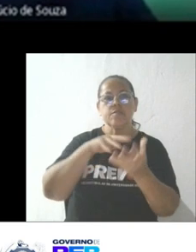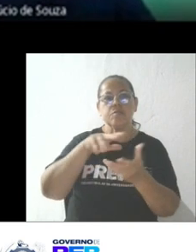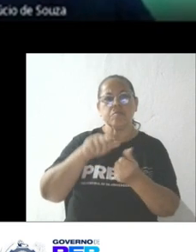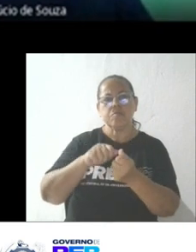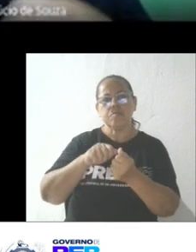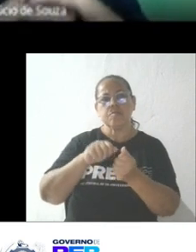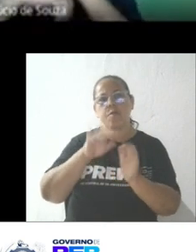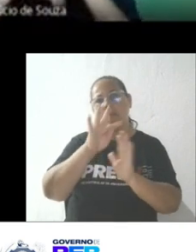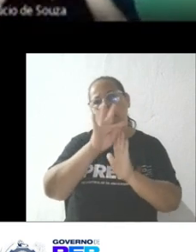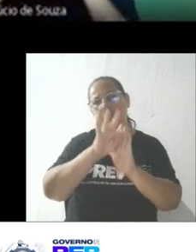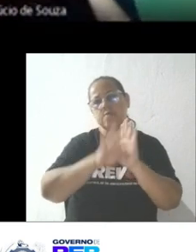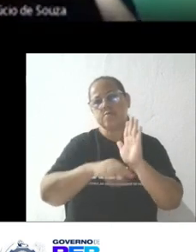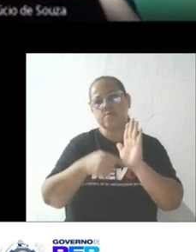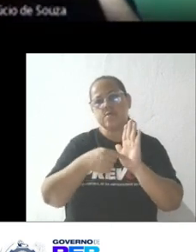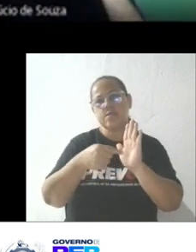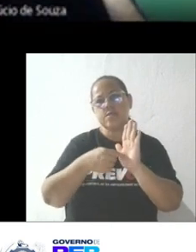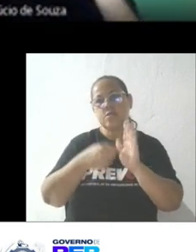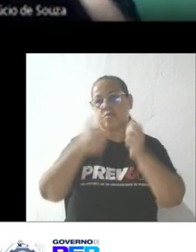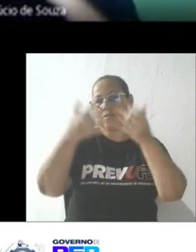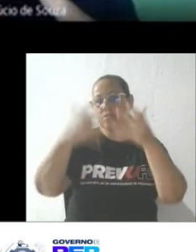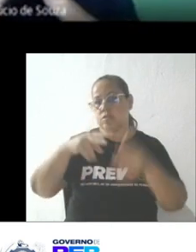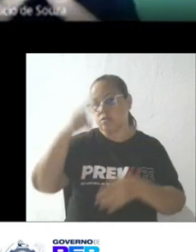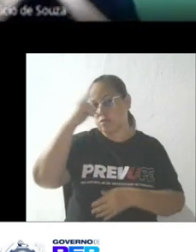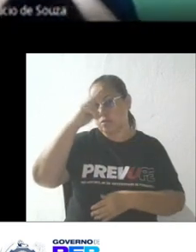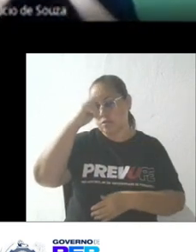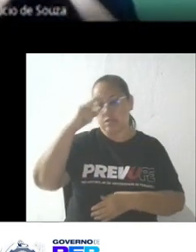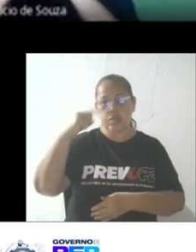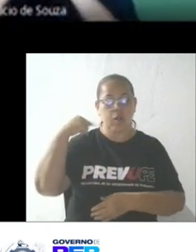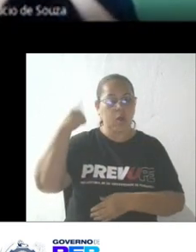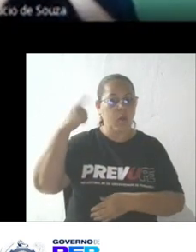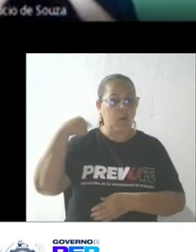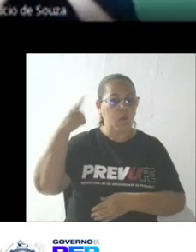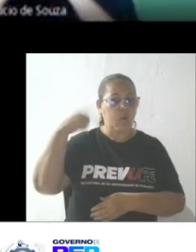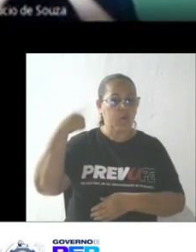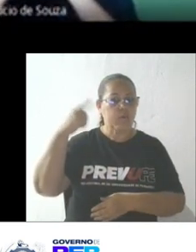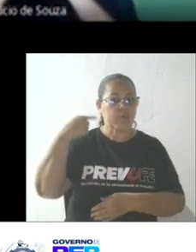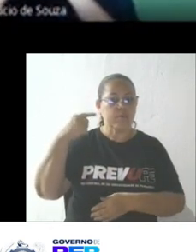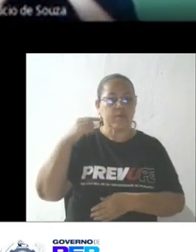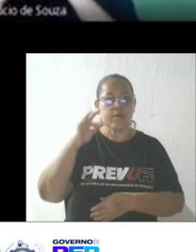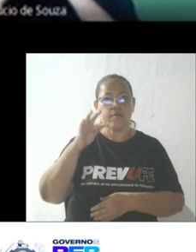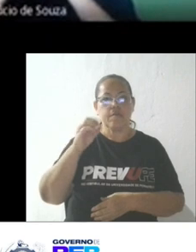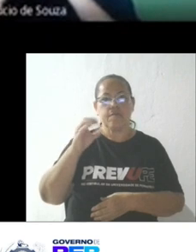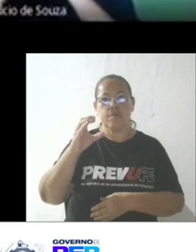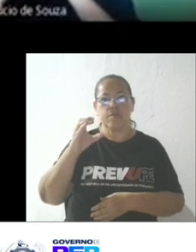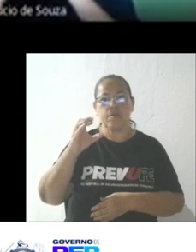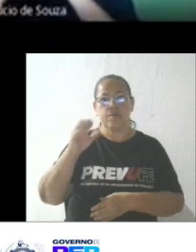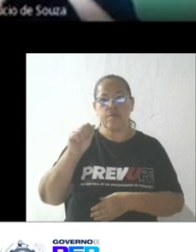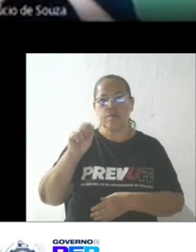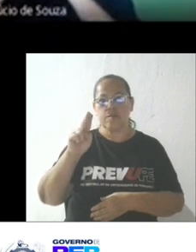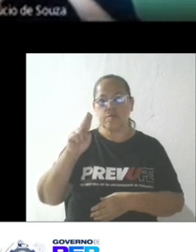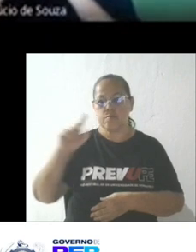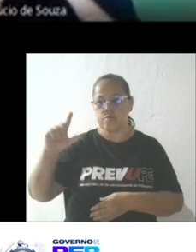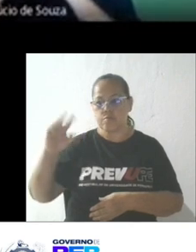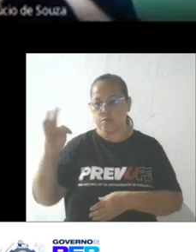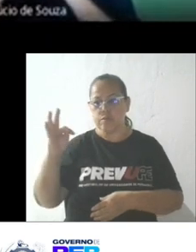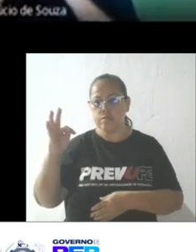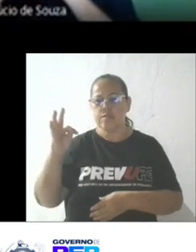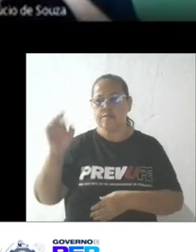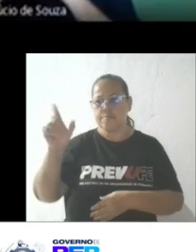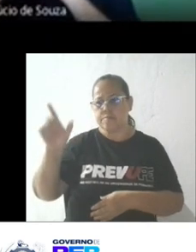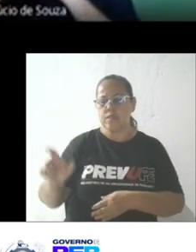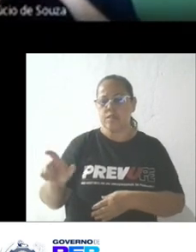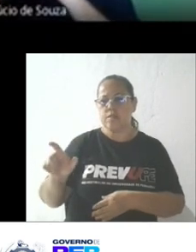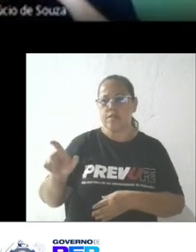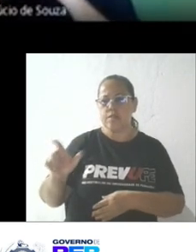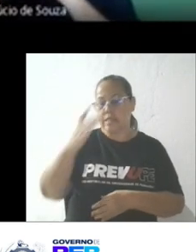história da loucura que é conhecido né pela pelo conceito de